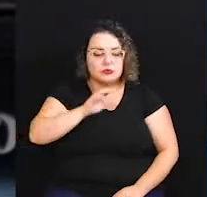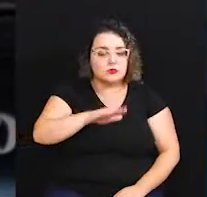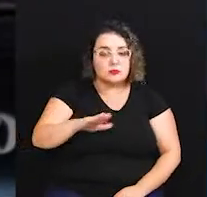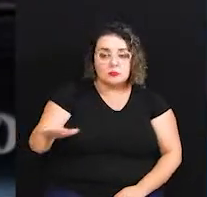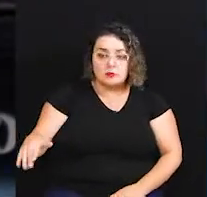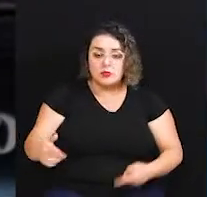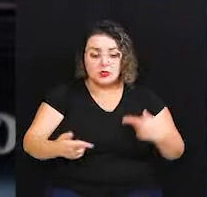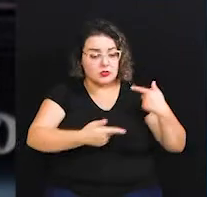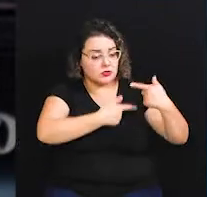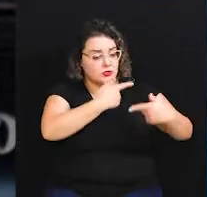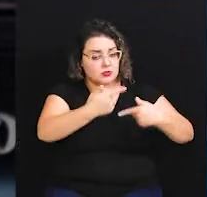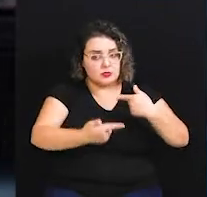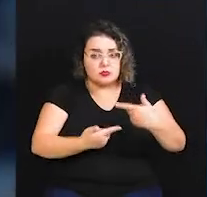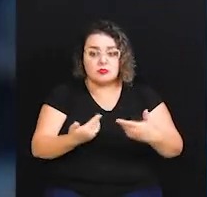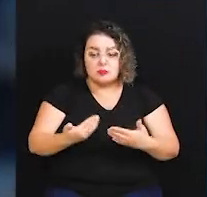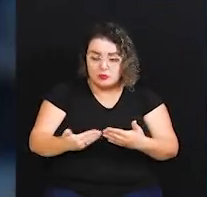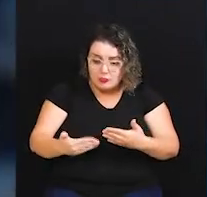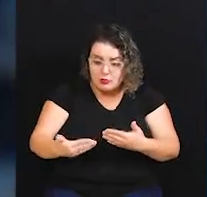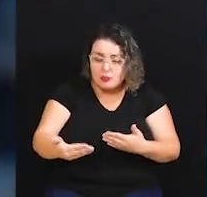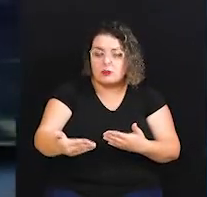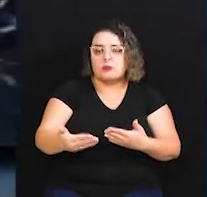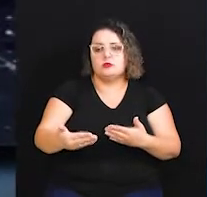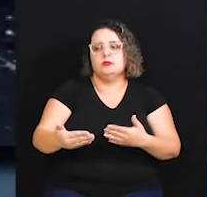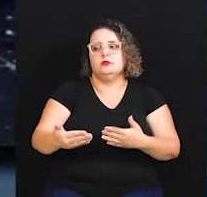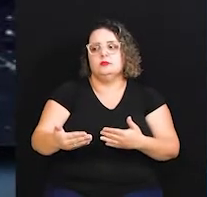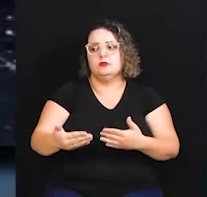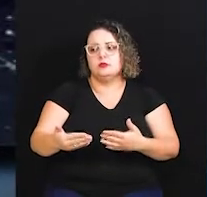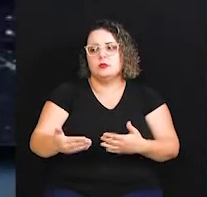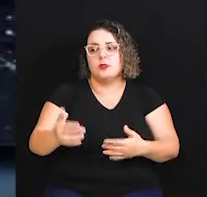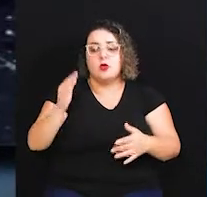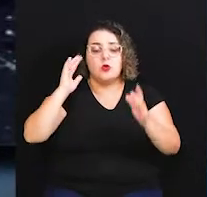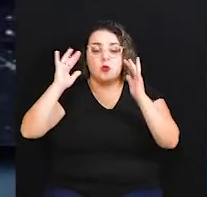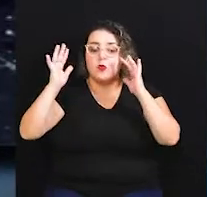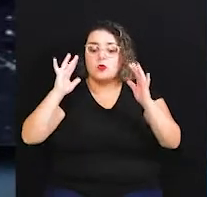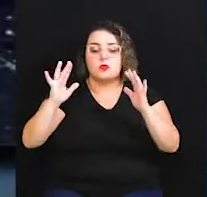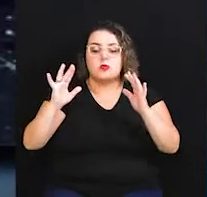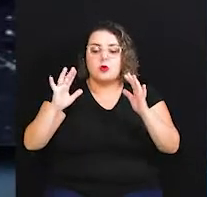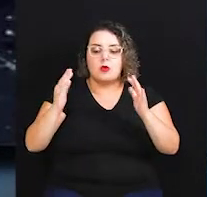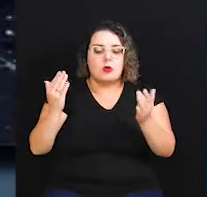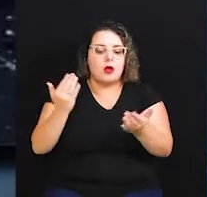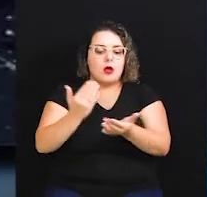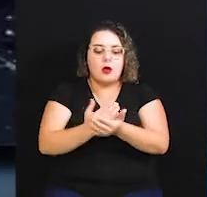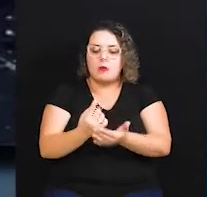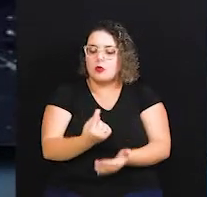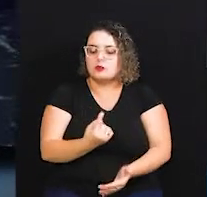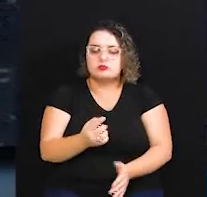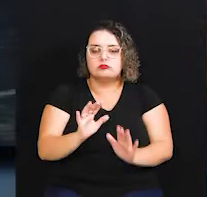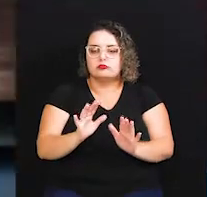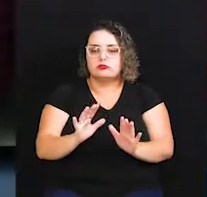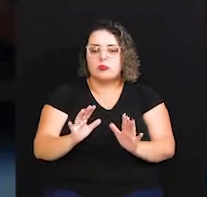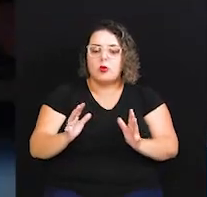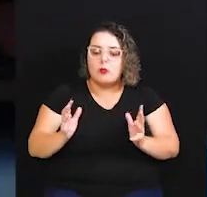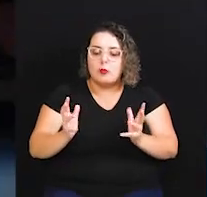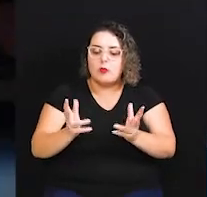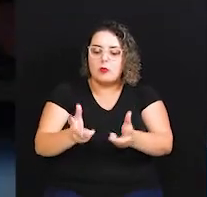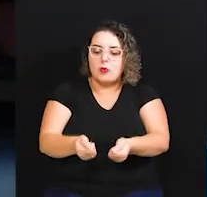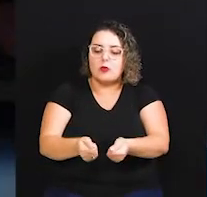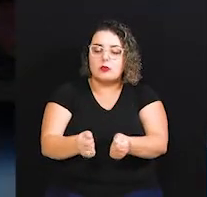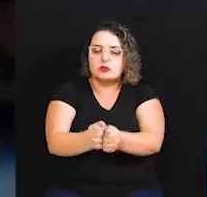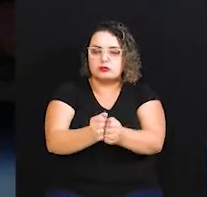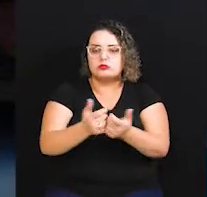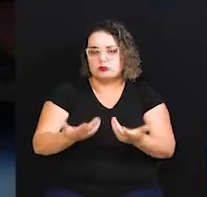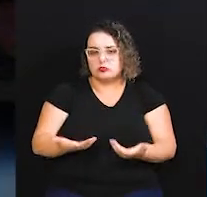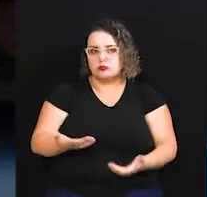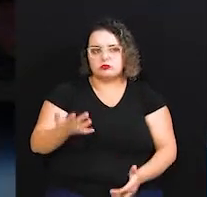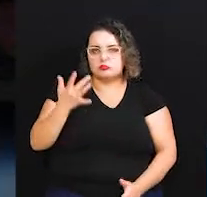as próximas gerações também vão tocando o projeto, né? O sonho deixou de ser individual. Eu acho Você nem imaginava que o momento ia chegar